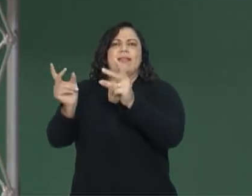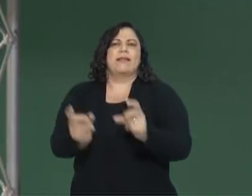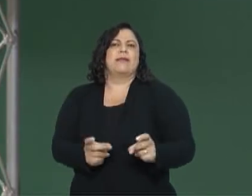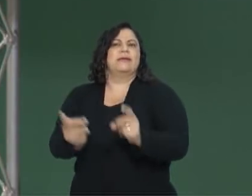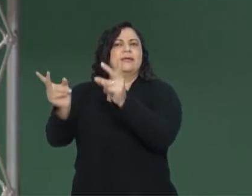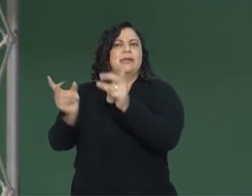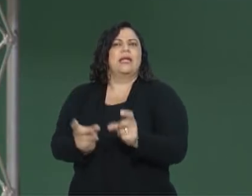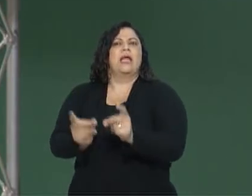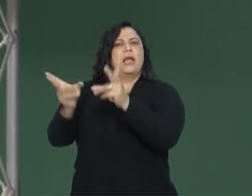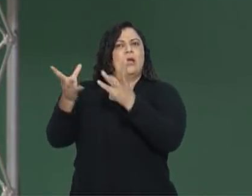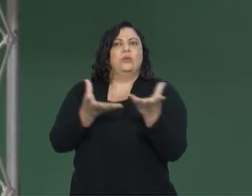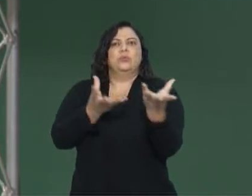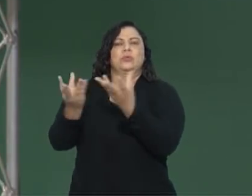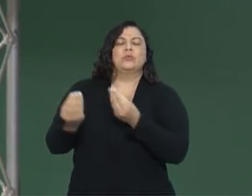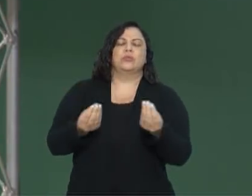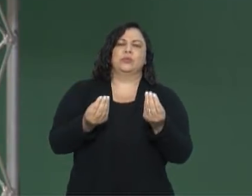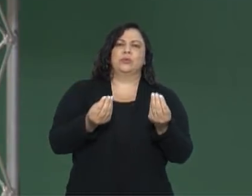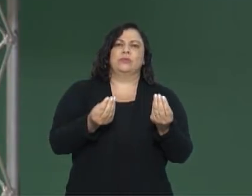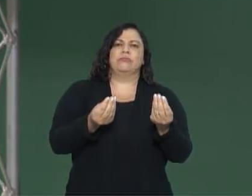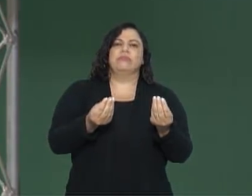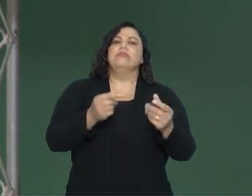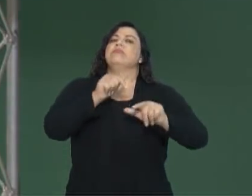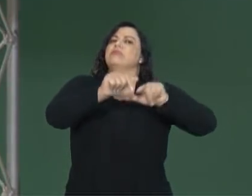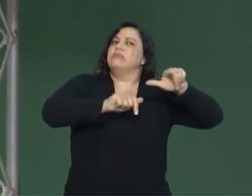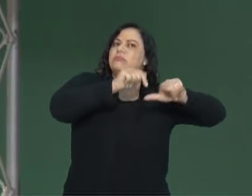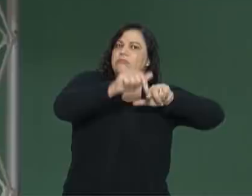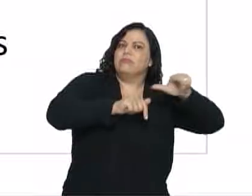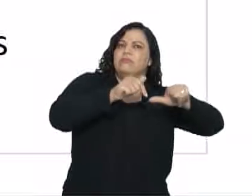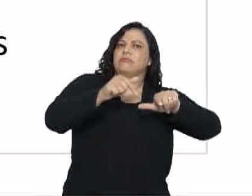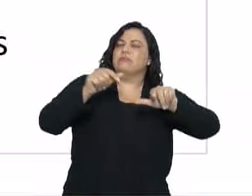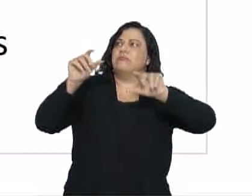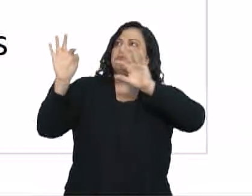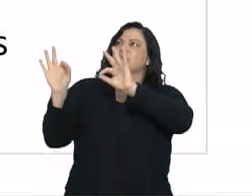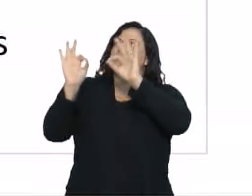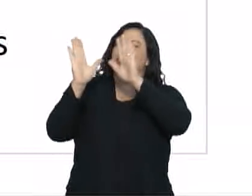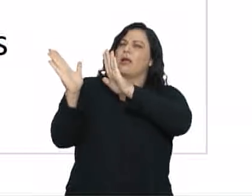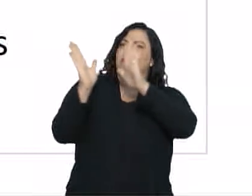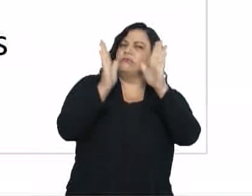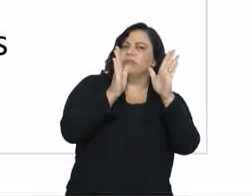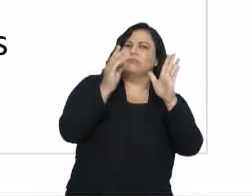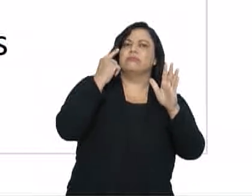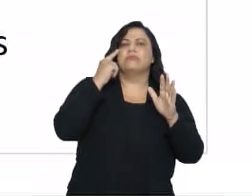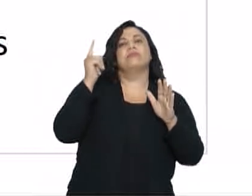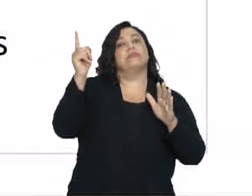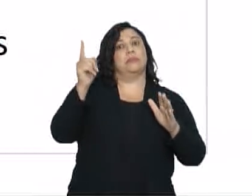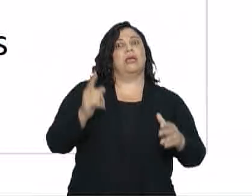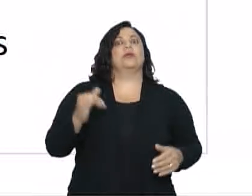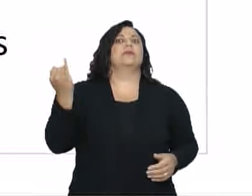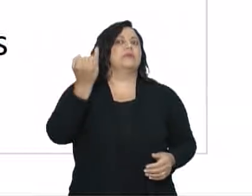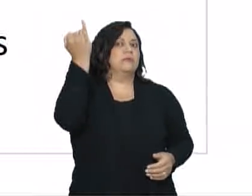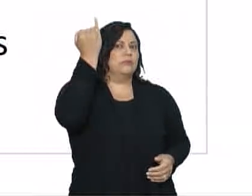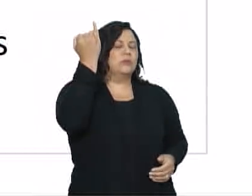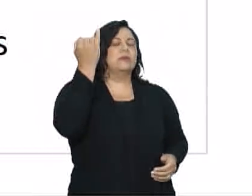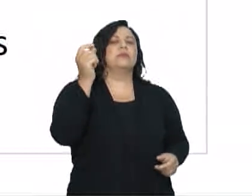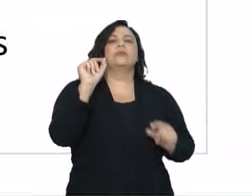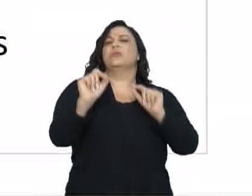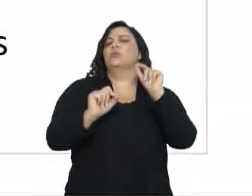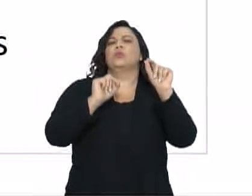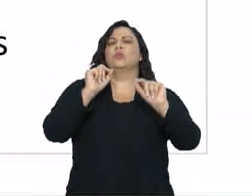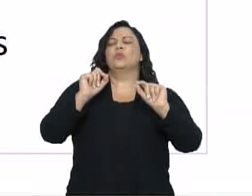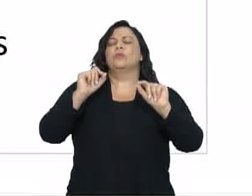muitos empregos. Então esta imagem, ela não é banal. Qual leitura que eu devo fazer sobre ela? Saber